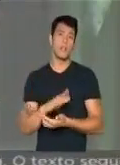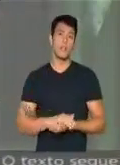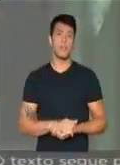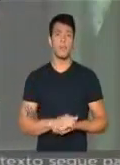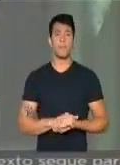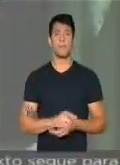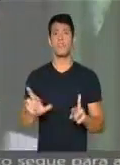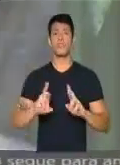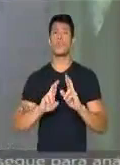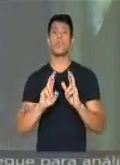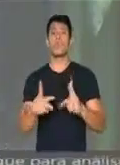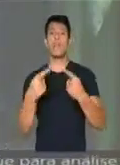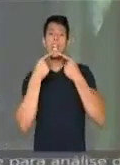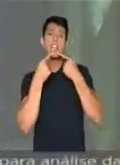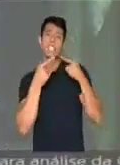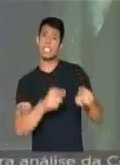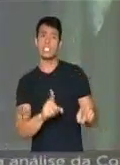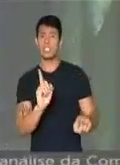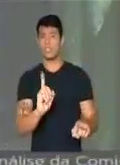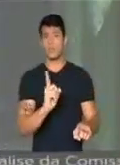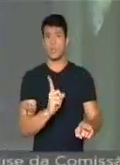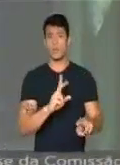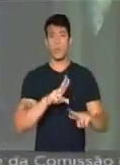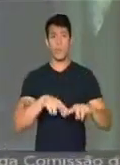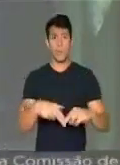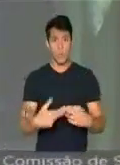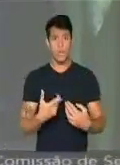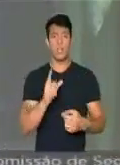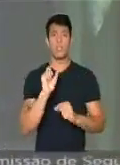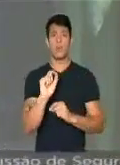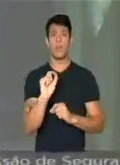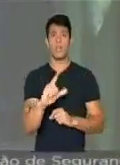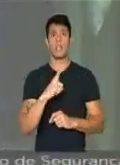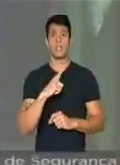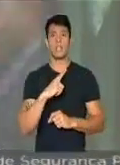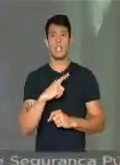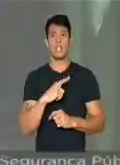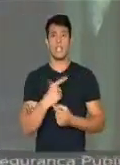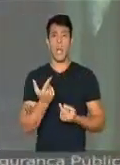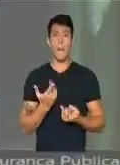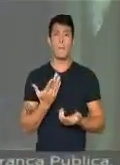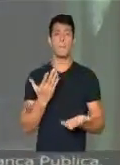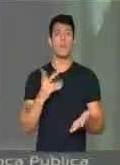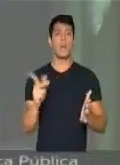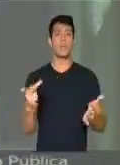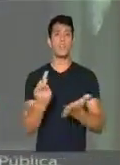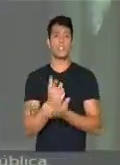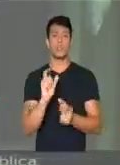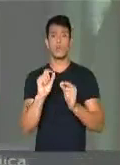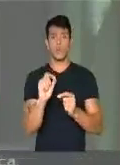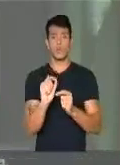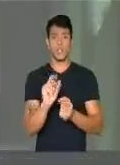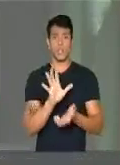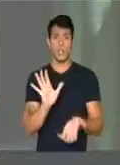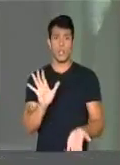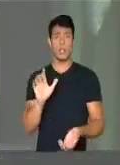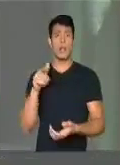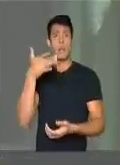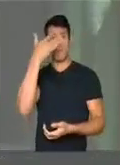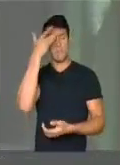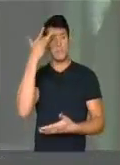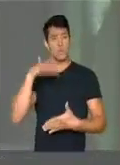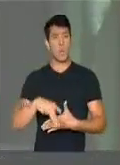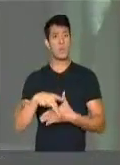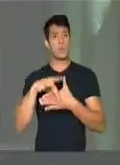Não quero fazer crítica à sua decisão, porque ela é baseada numa provocação feita pela autoridade municipal,